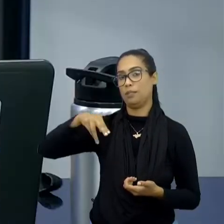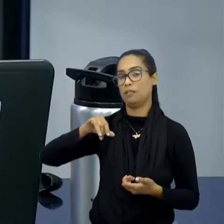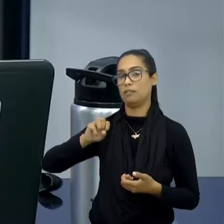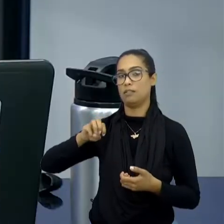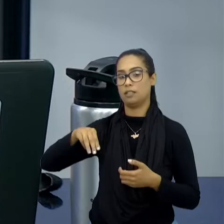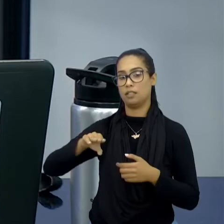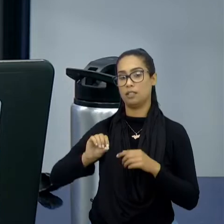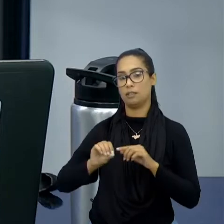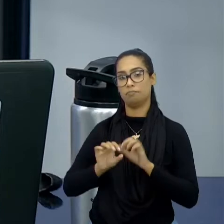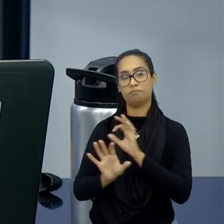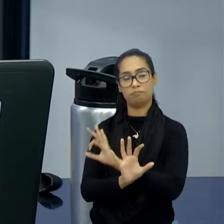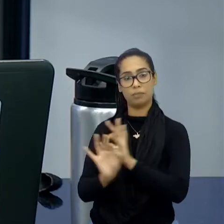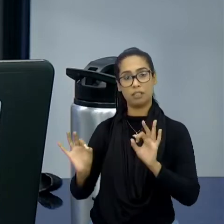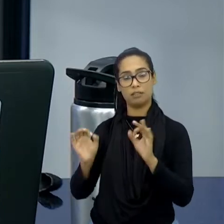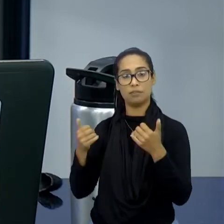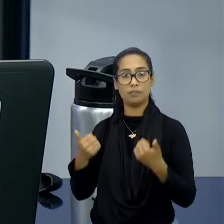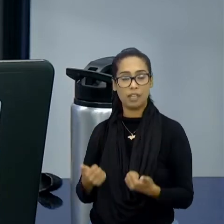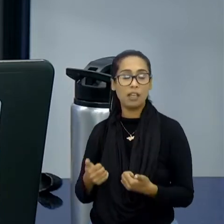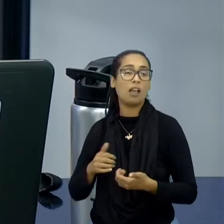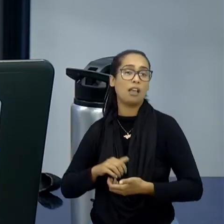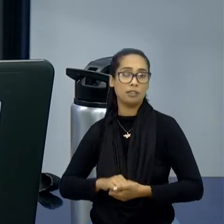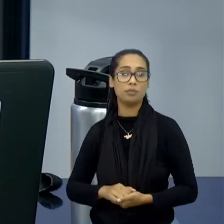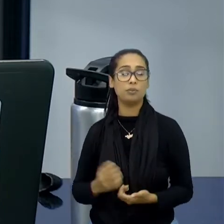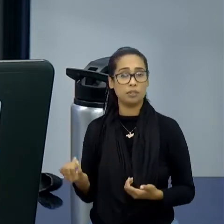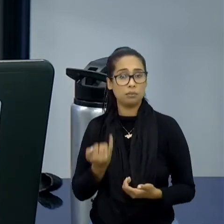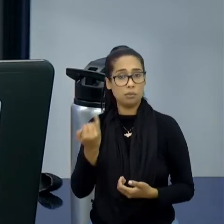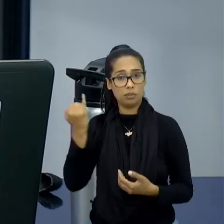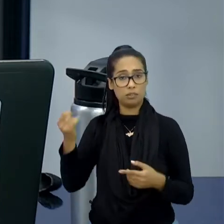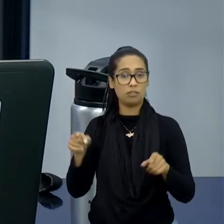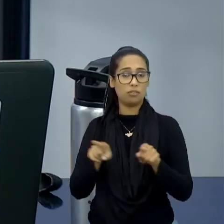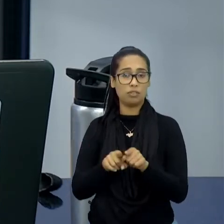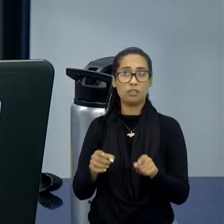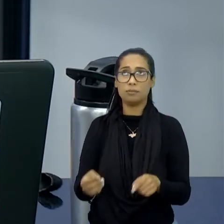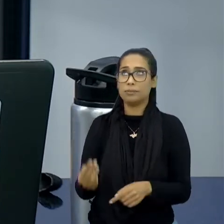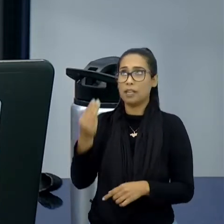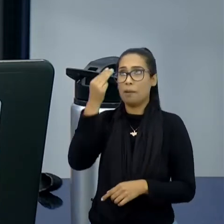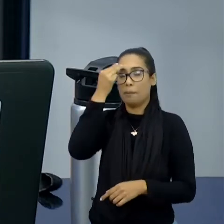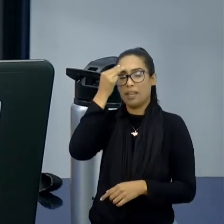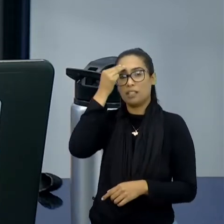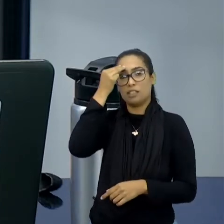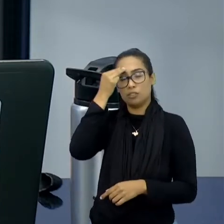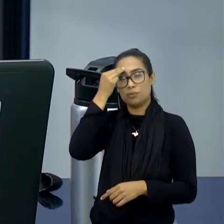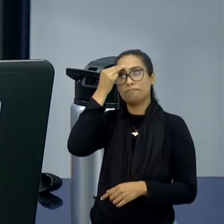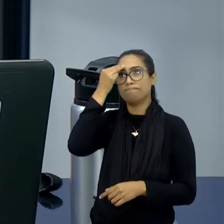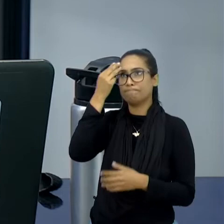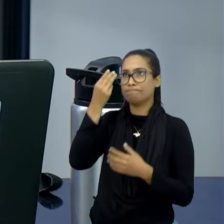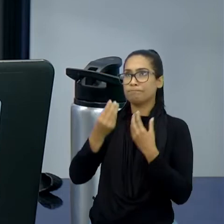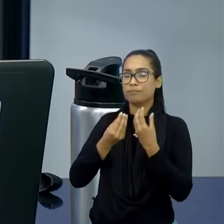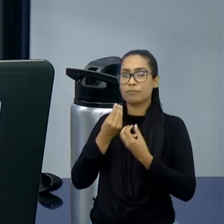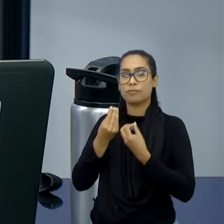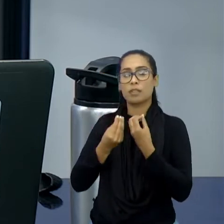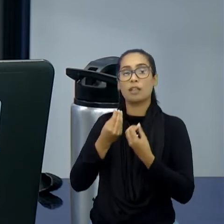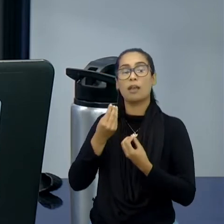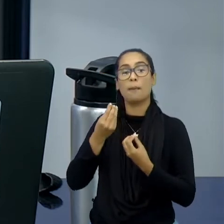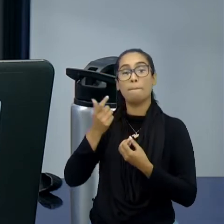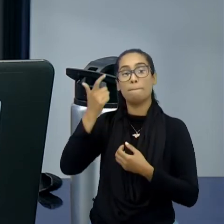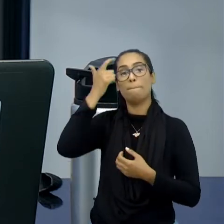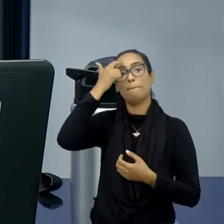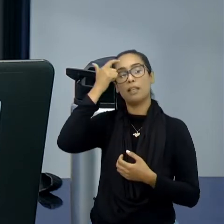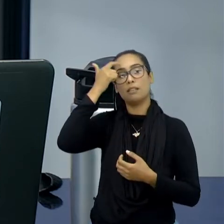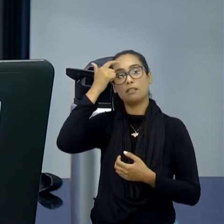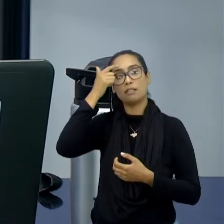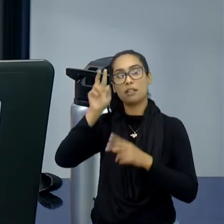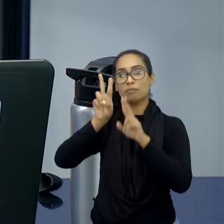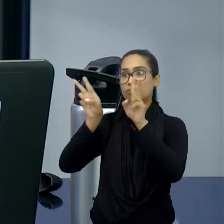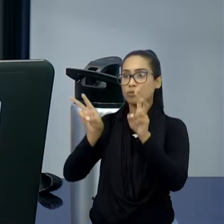Nossa, perfeito. De fato, é muito importante, acho que, ter em mente, principalmente a definição do termo que você começou trazendo para a gente, então,